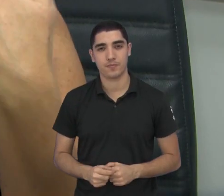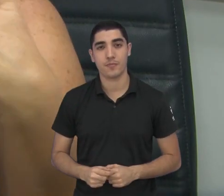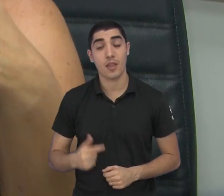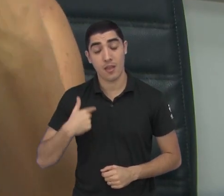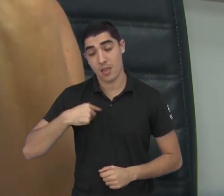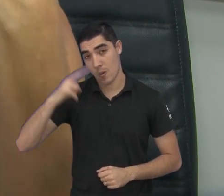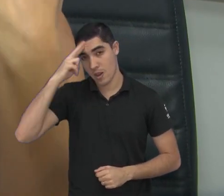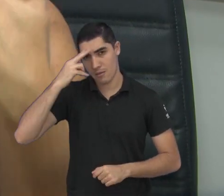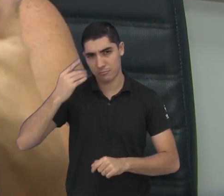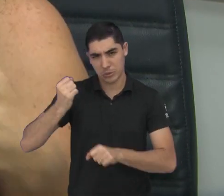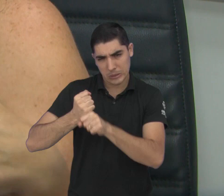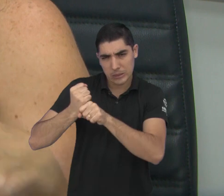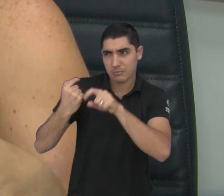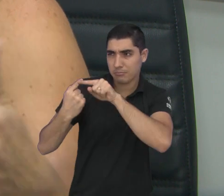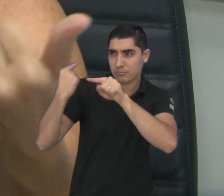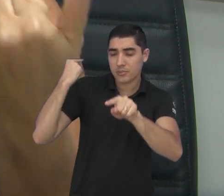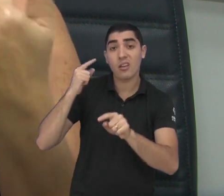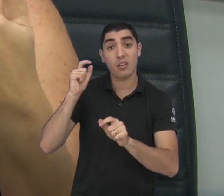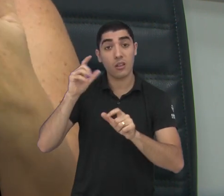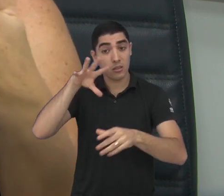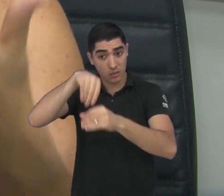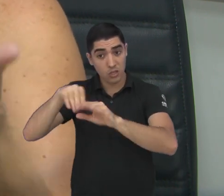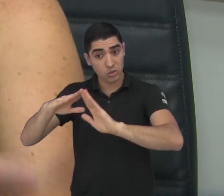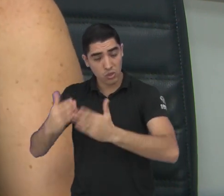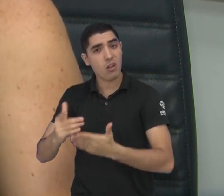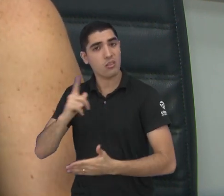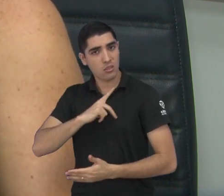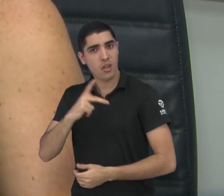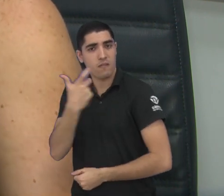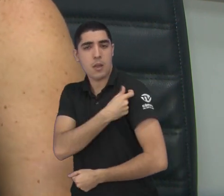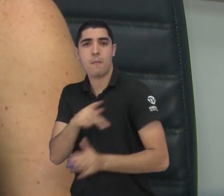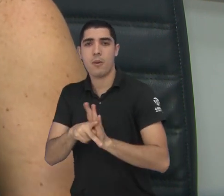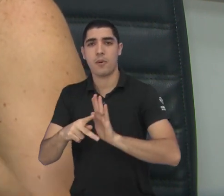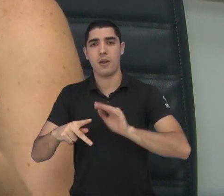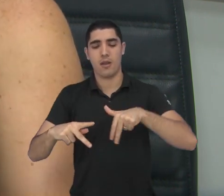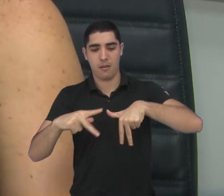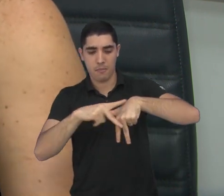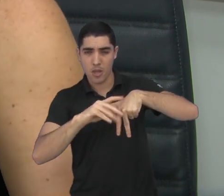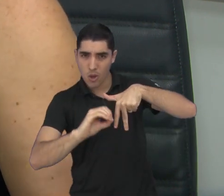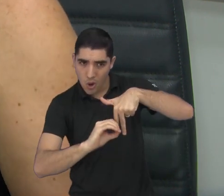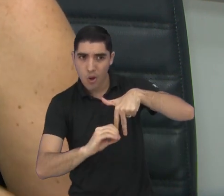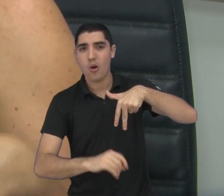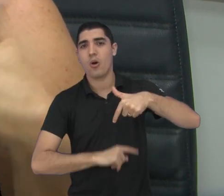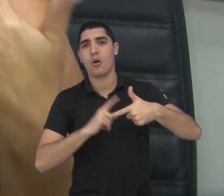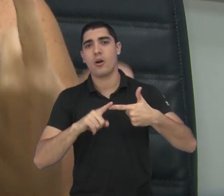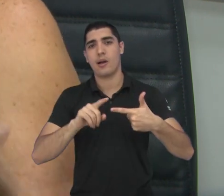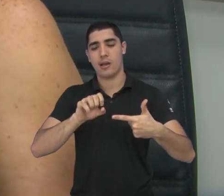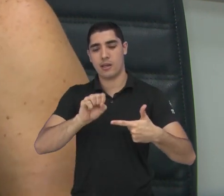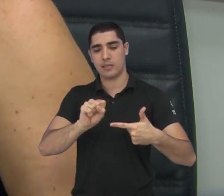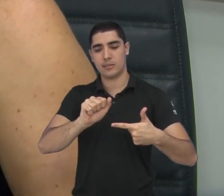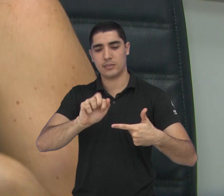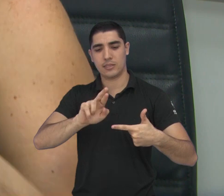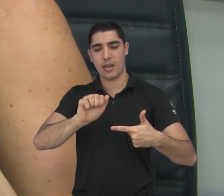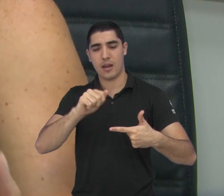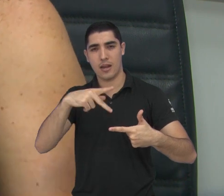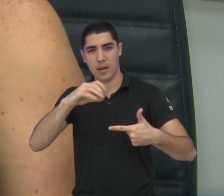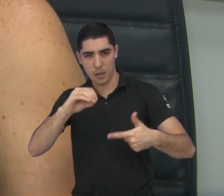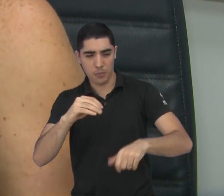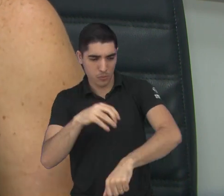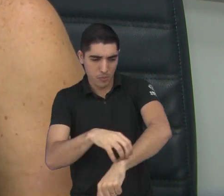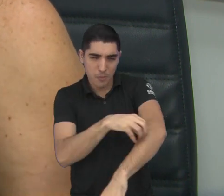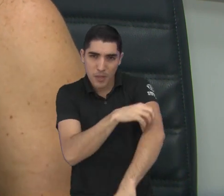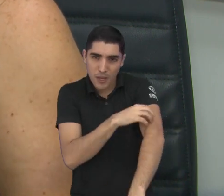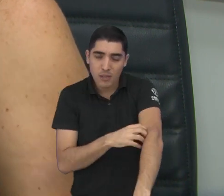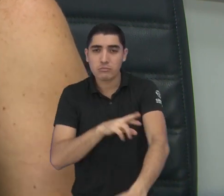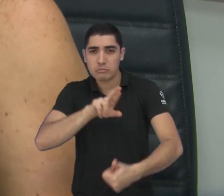de alguns anos atrás, como tinha vacinação nas escolas, de poliomielite, de sarampo, tinha vacinação